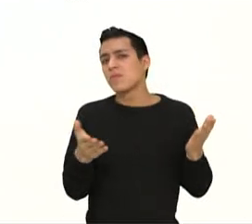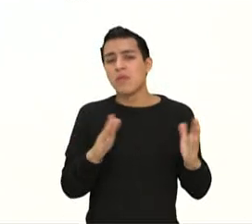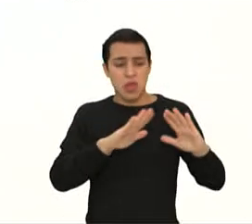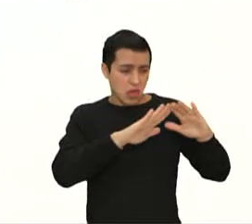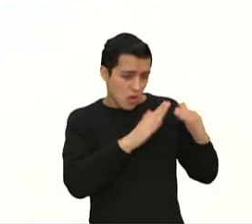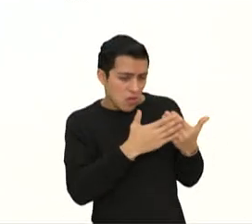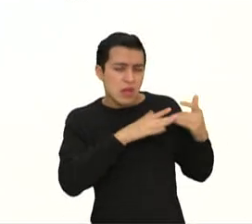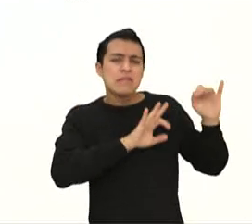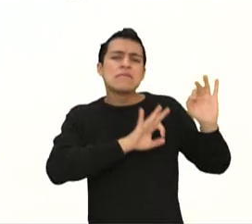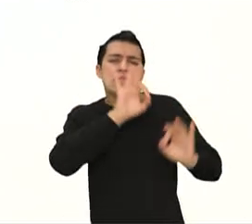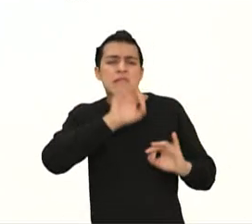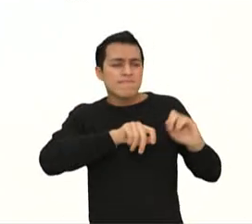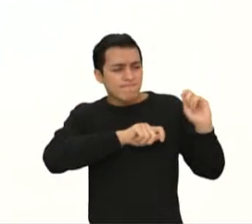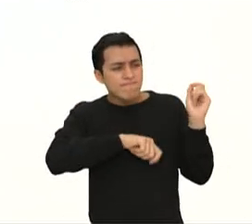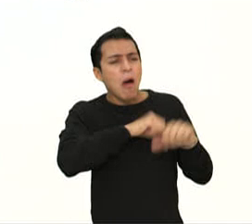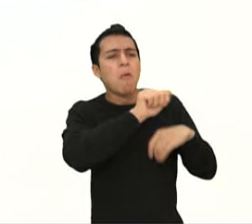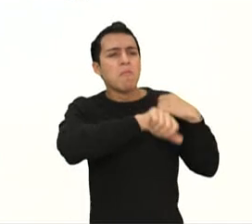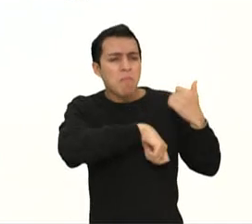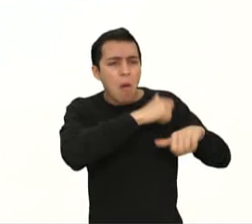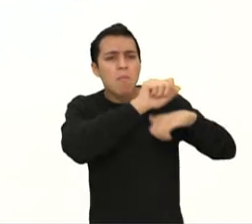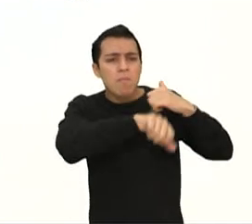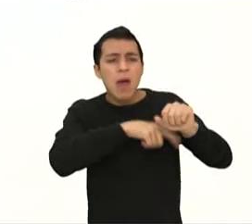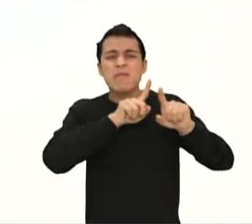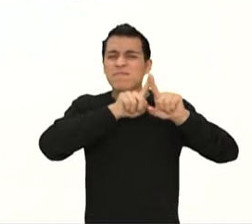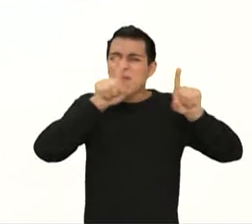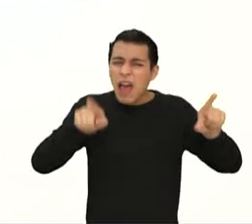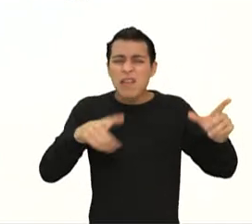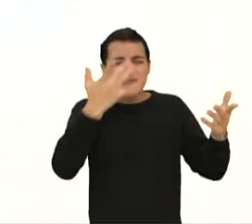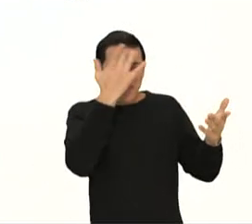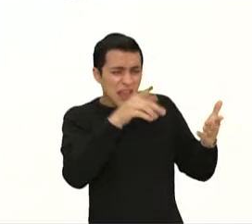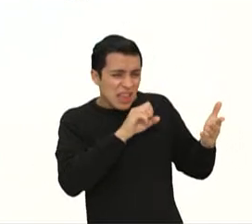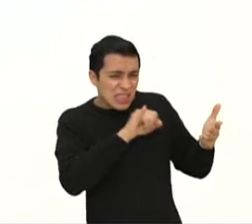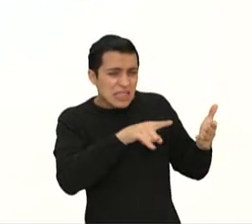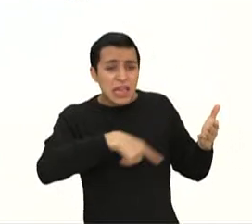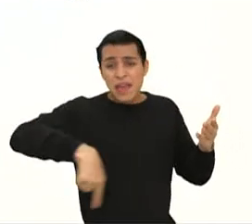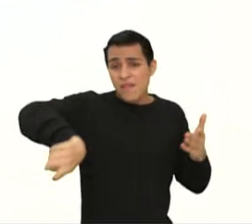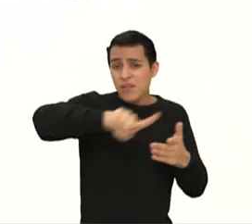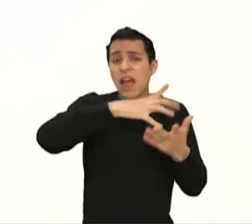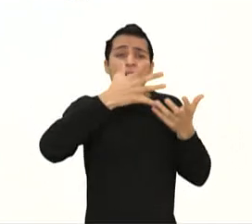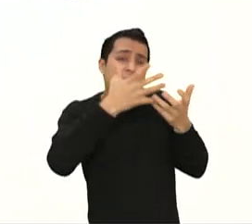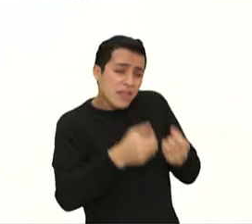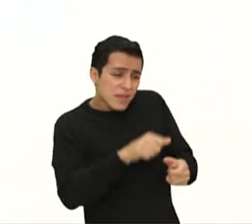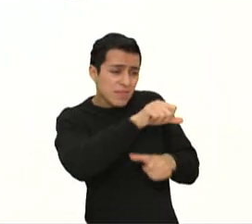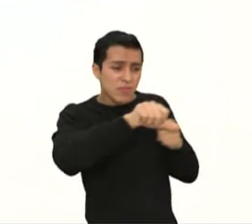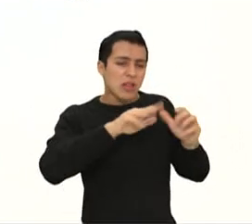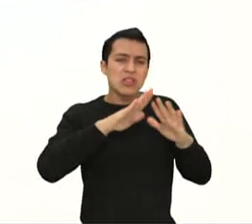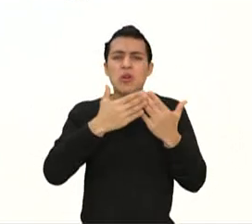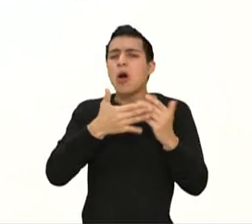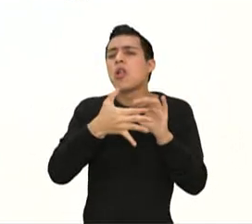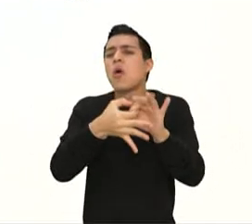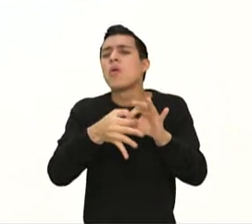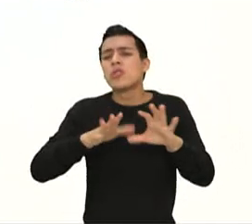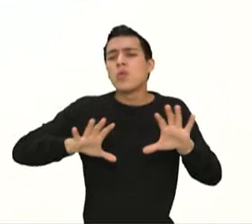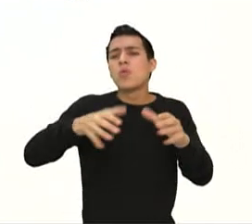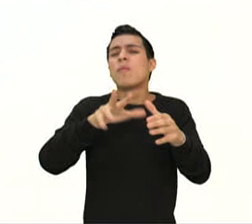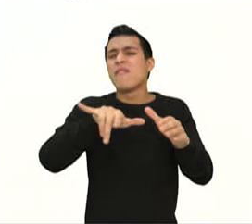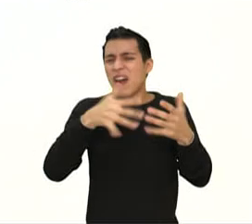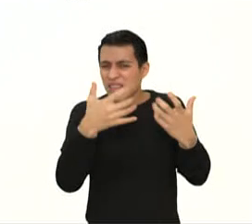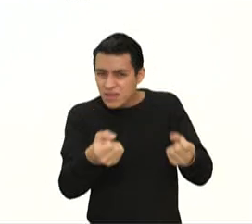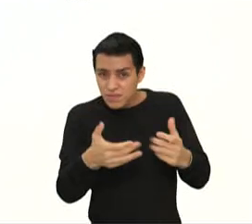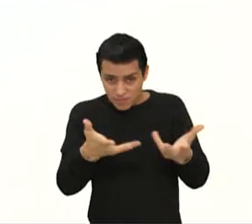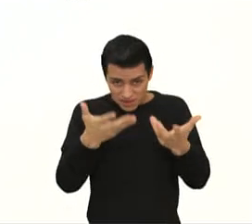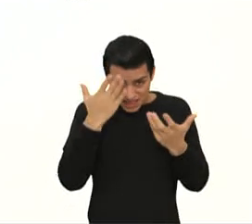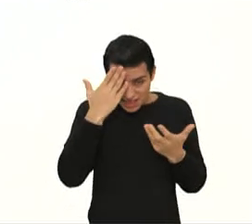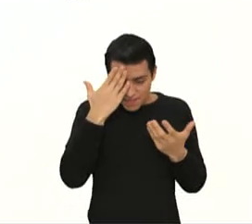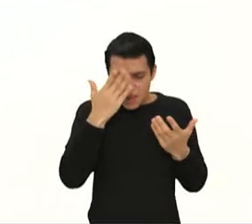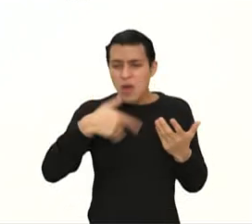colégio está organizando mudanças, mas não sabe se elas terão aceitação pela comunidade escolar. Você quer saber